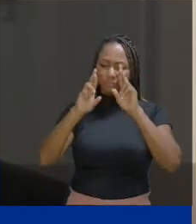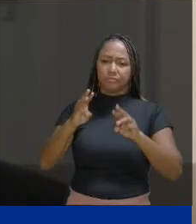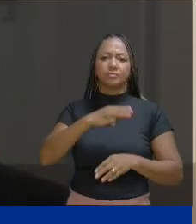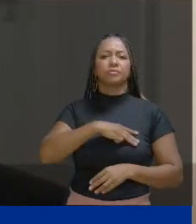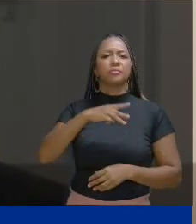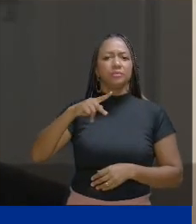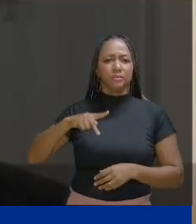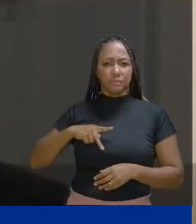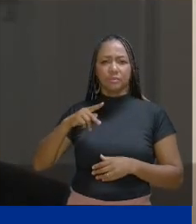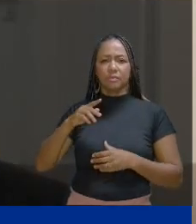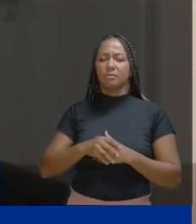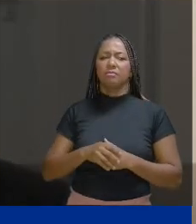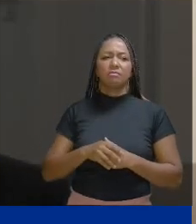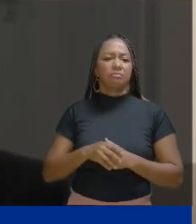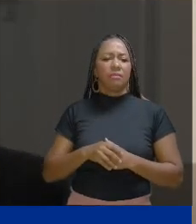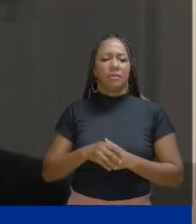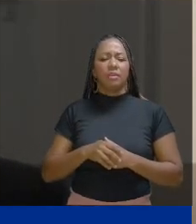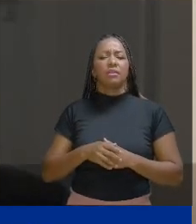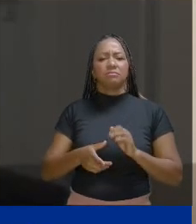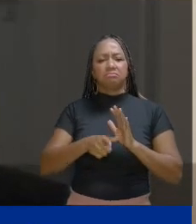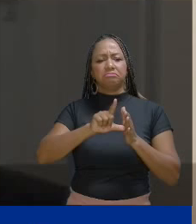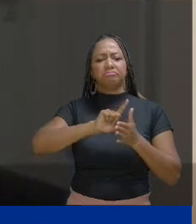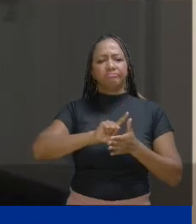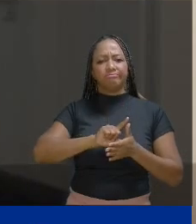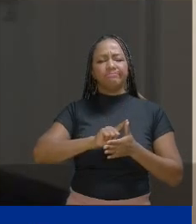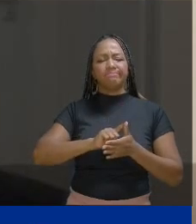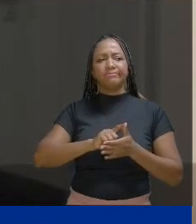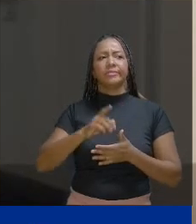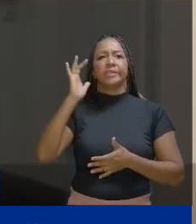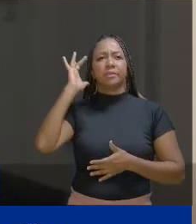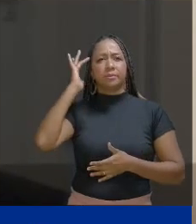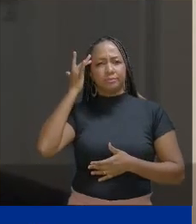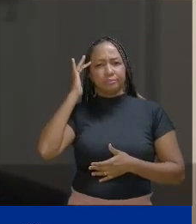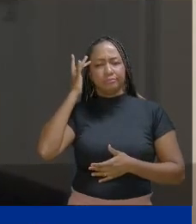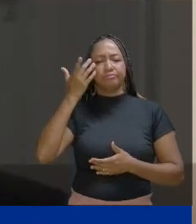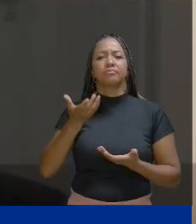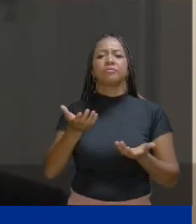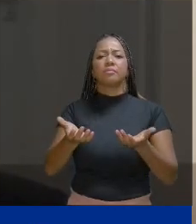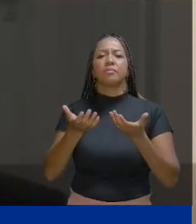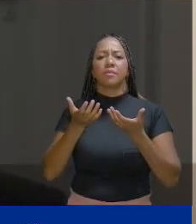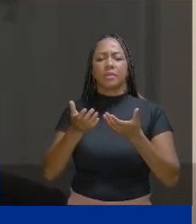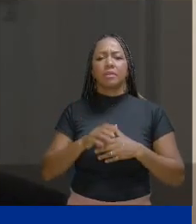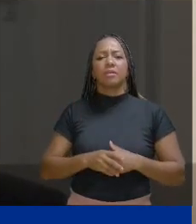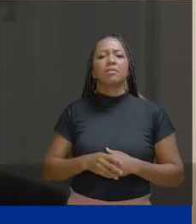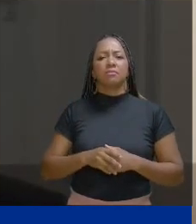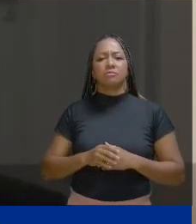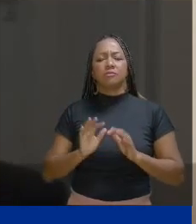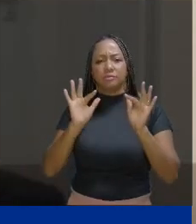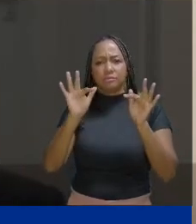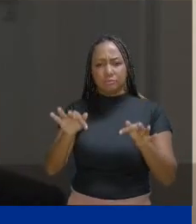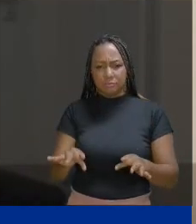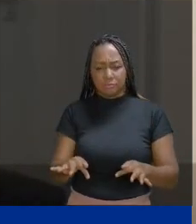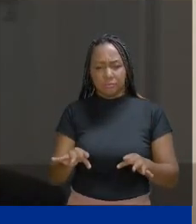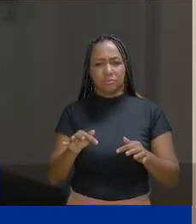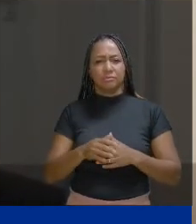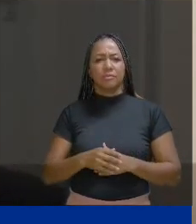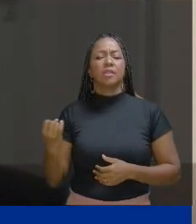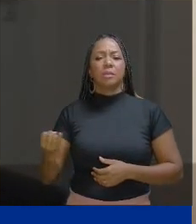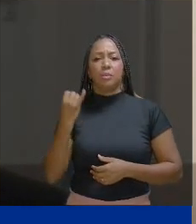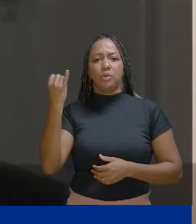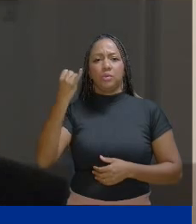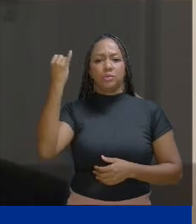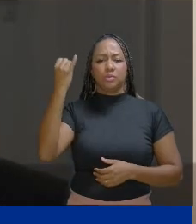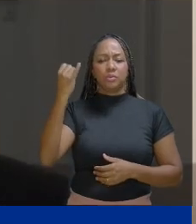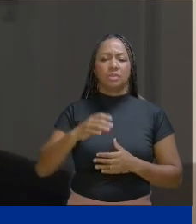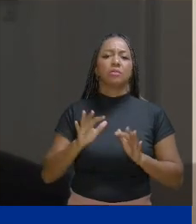ao Ministério Público, é inferida. E, finalmente, excelências, eu quero reiterar um ponto que para nós parece